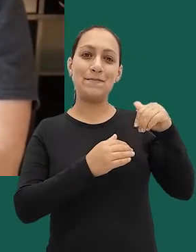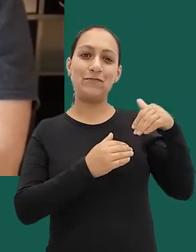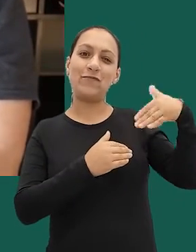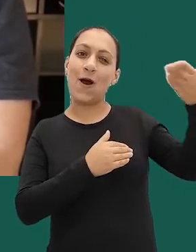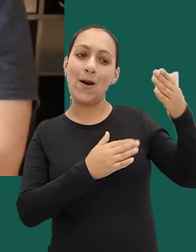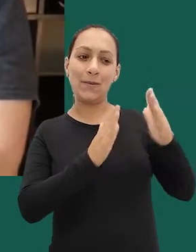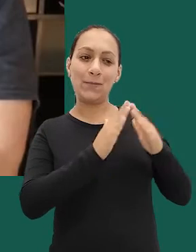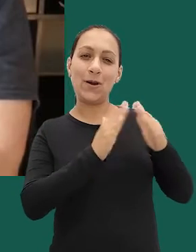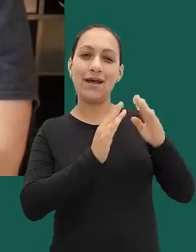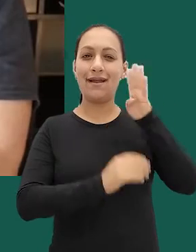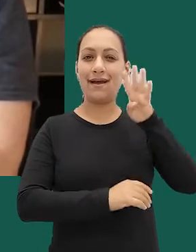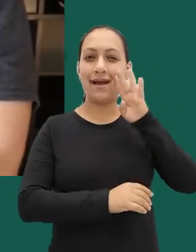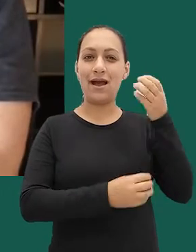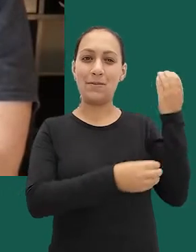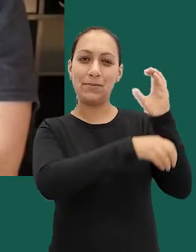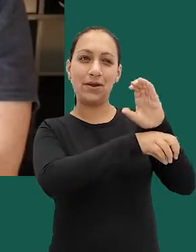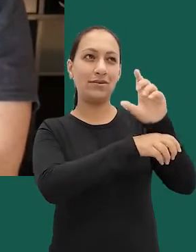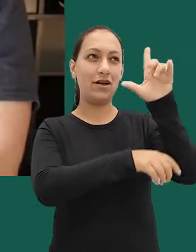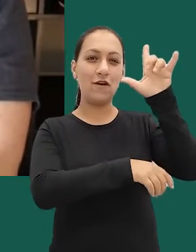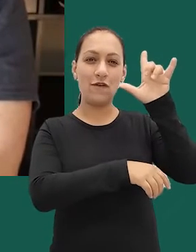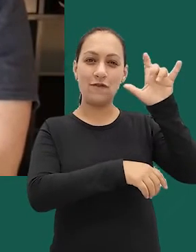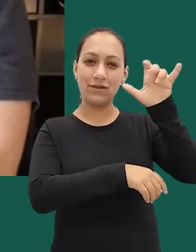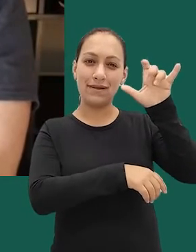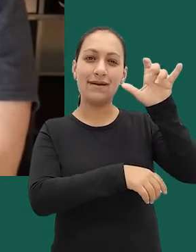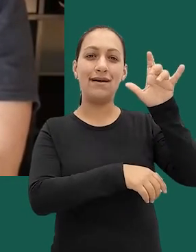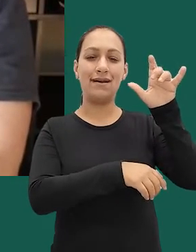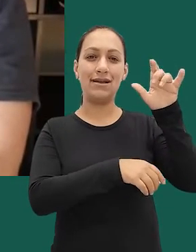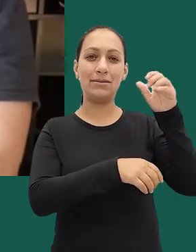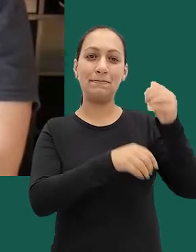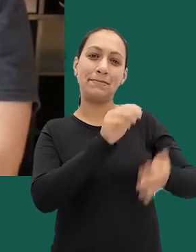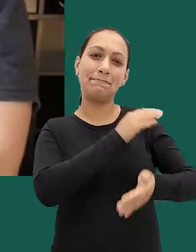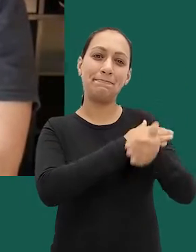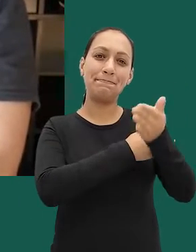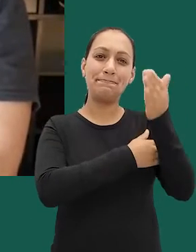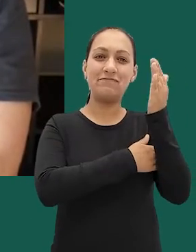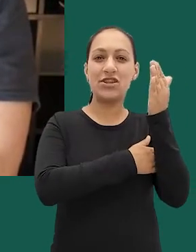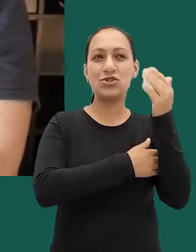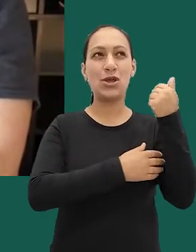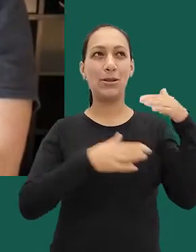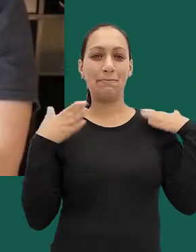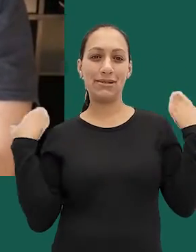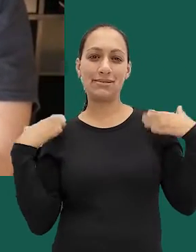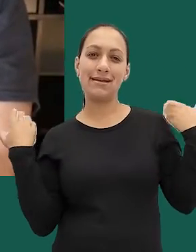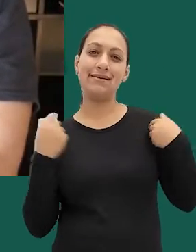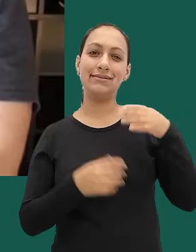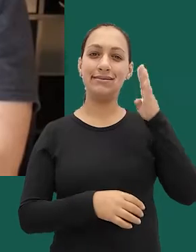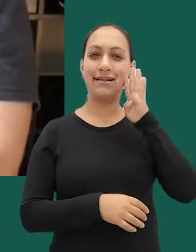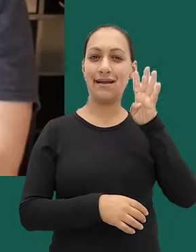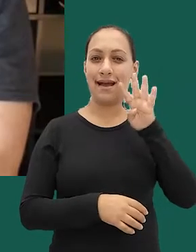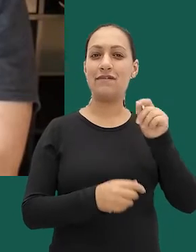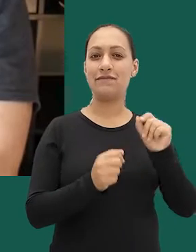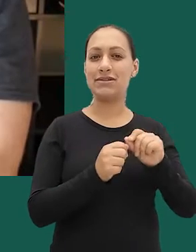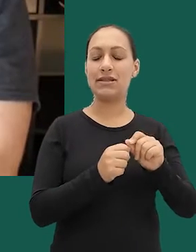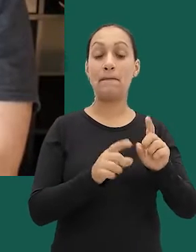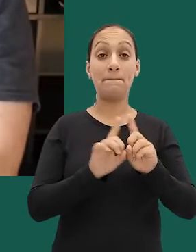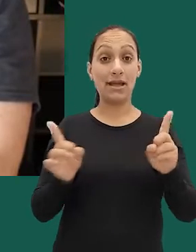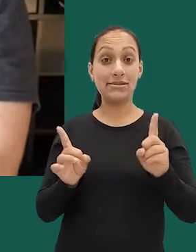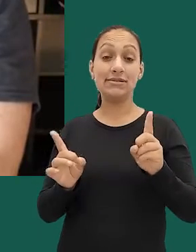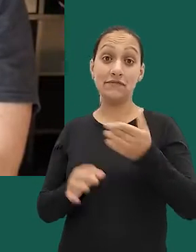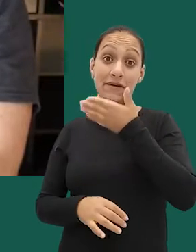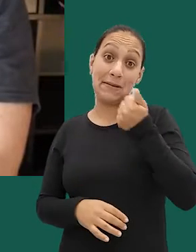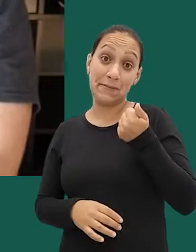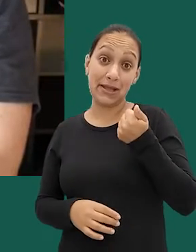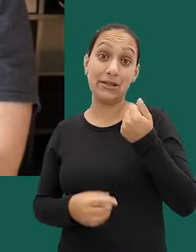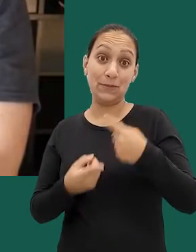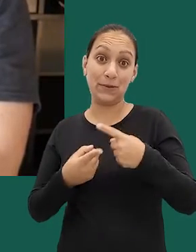foto no Instagram, visitando, viajando, fazendo coisas legais. E realmente, na minha opinião, compensa a dificuldade, porque